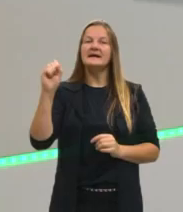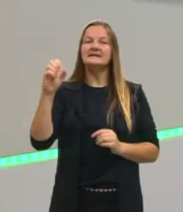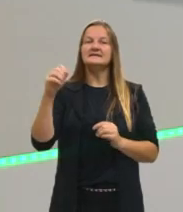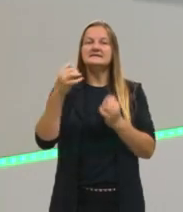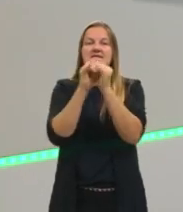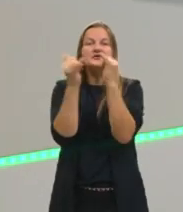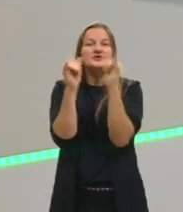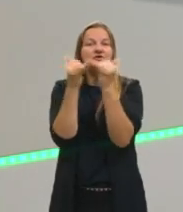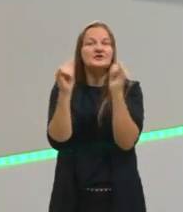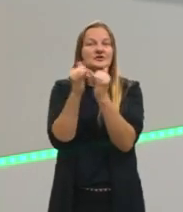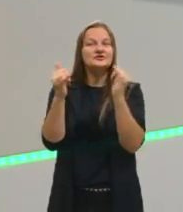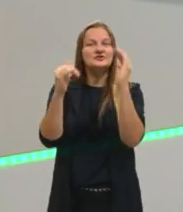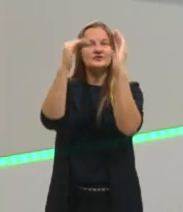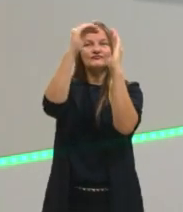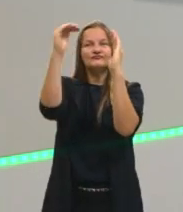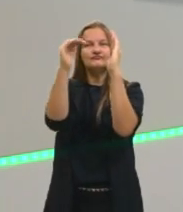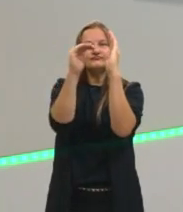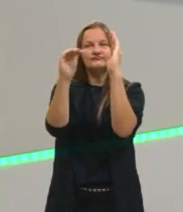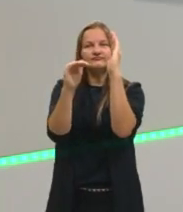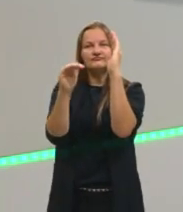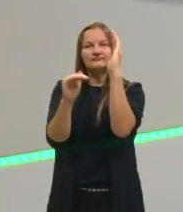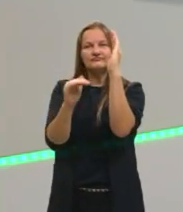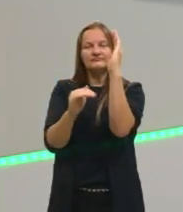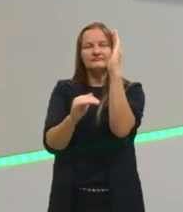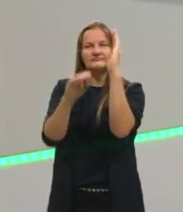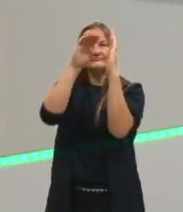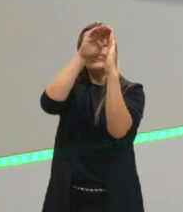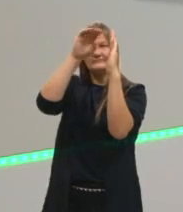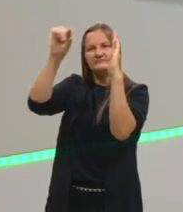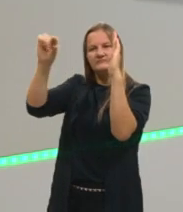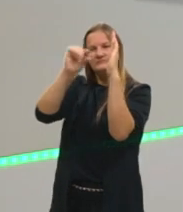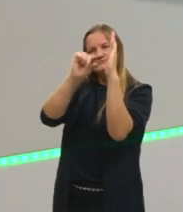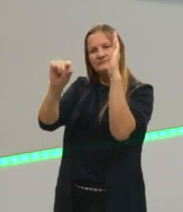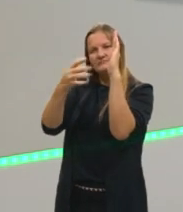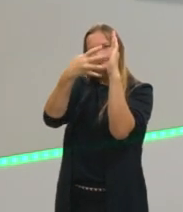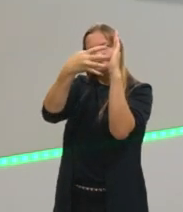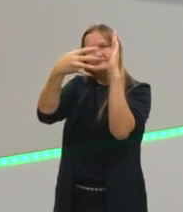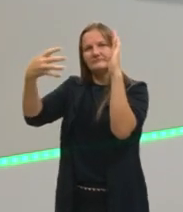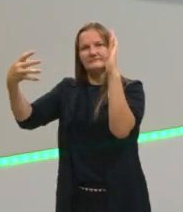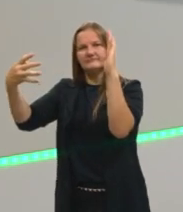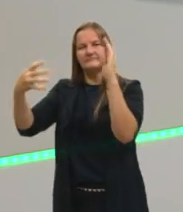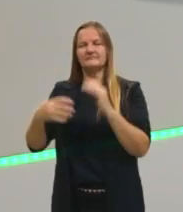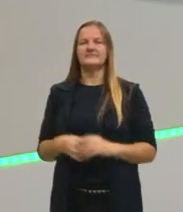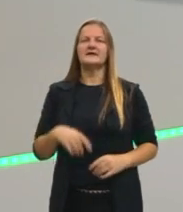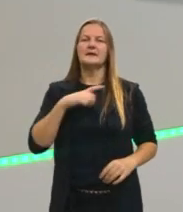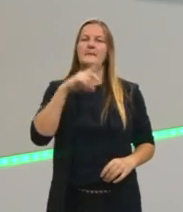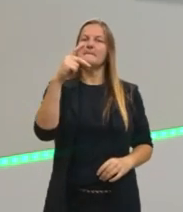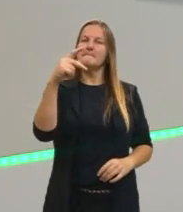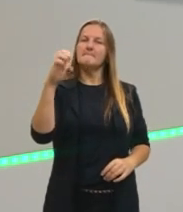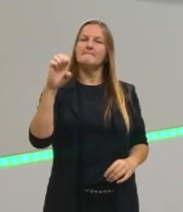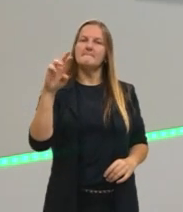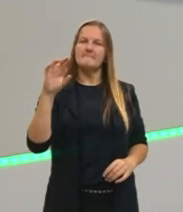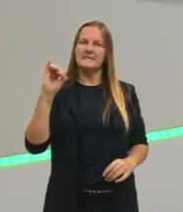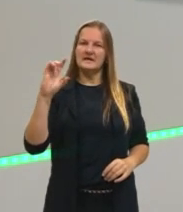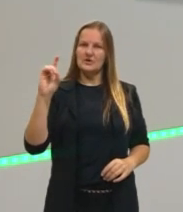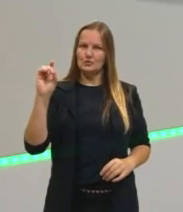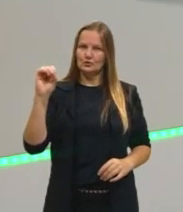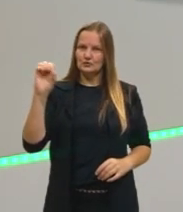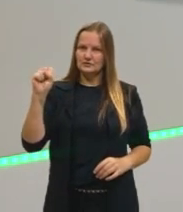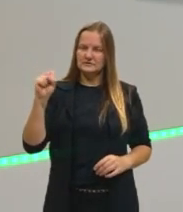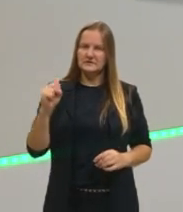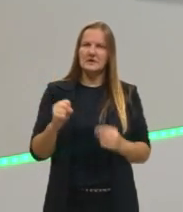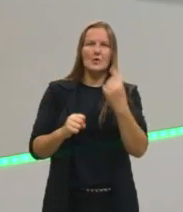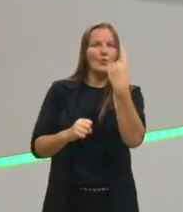energia né sete níveis de energia na distribuição eletrônica e eu também vou ter sete períodos então cada